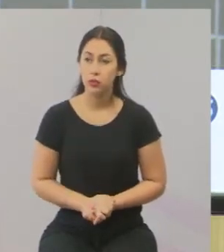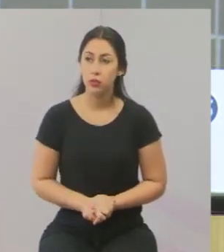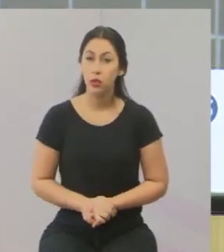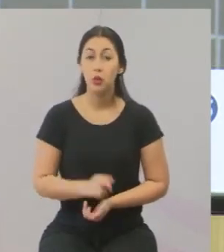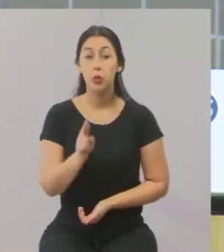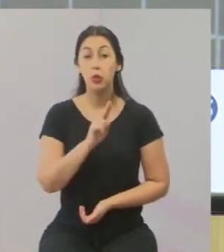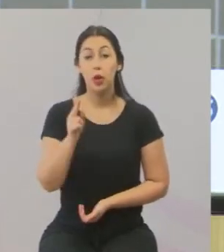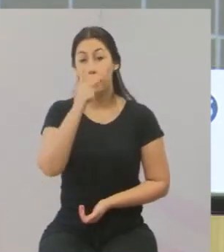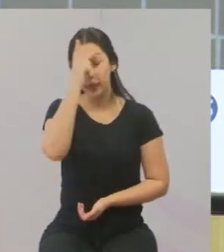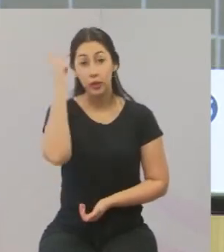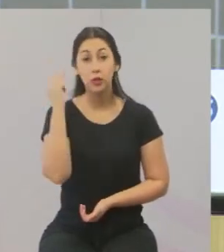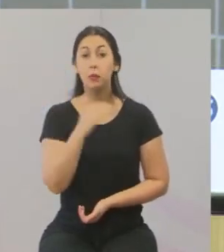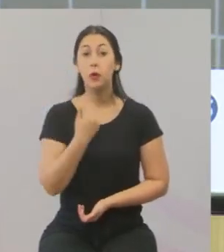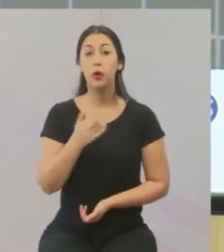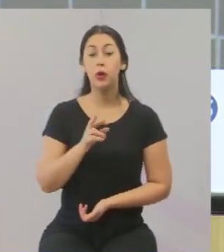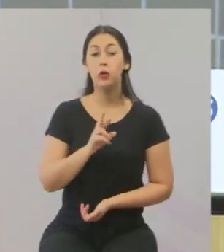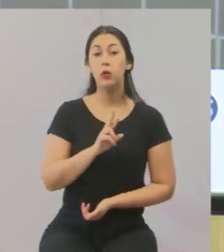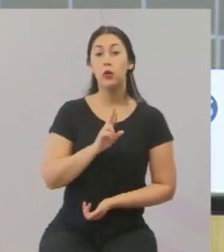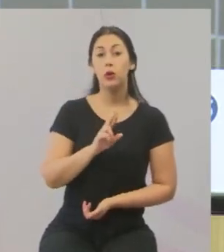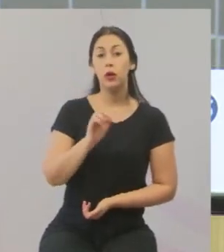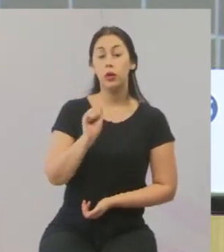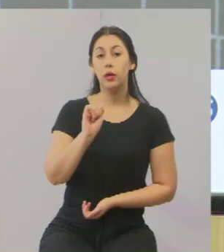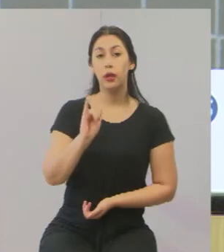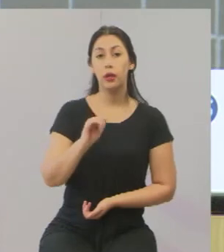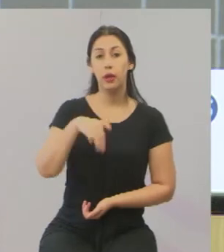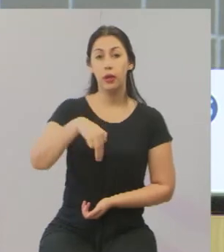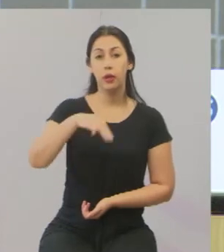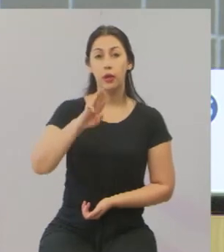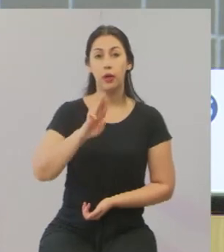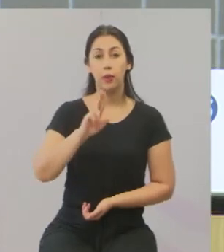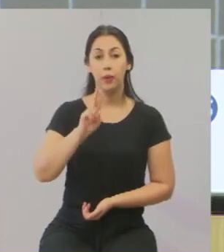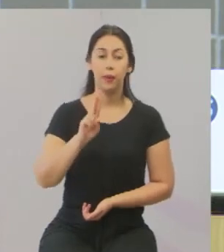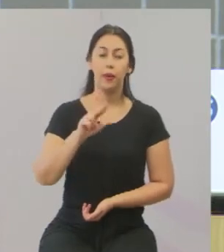Votos de pesar de Raimundo Correia,